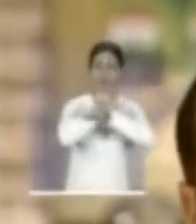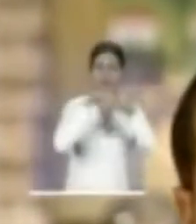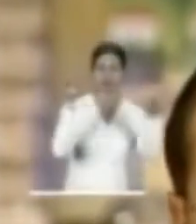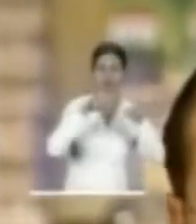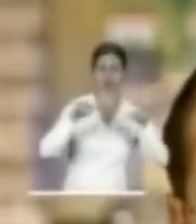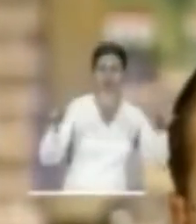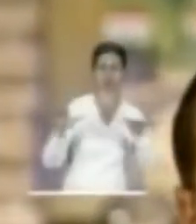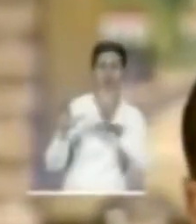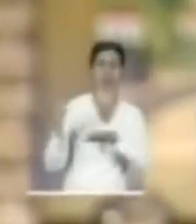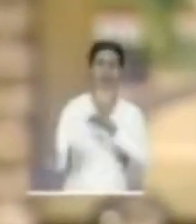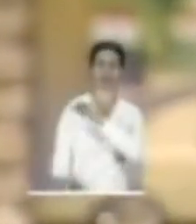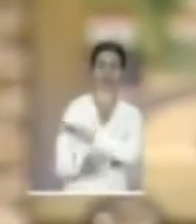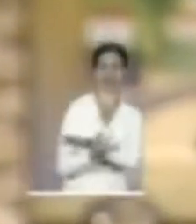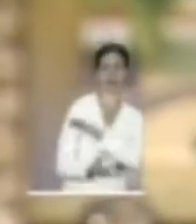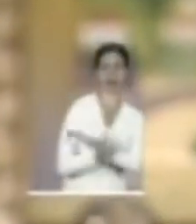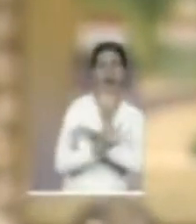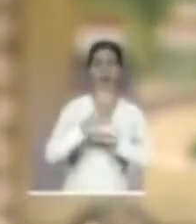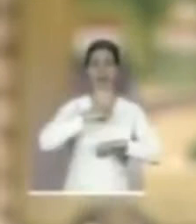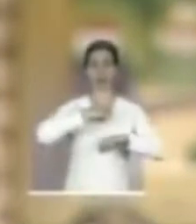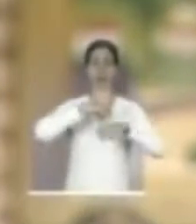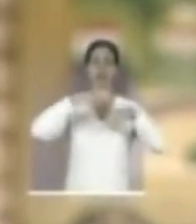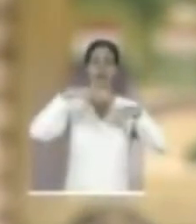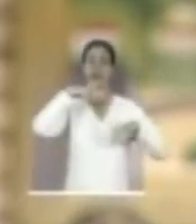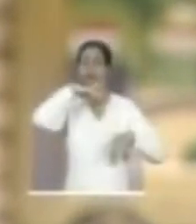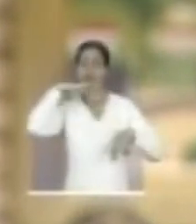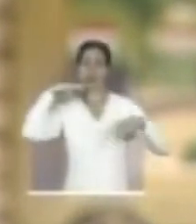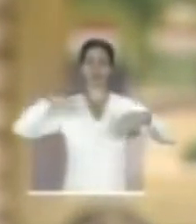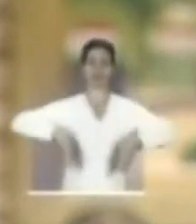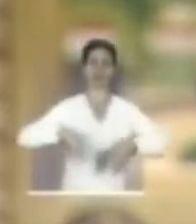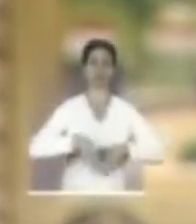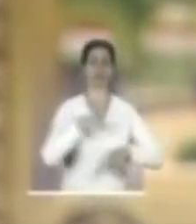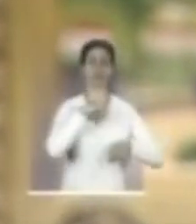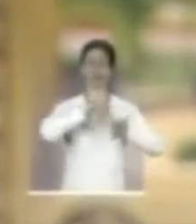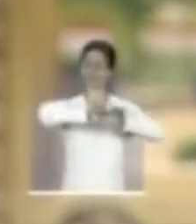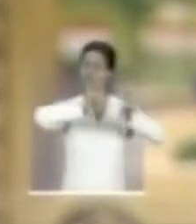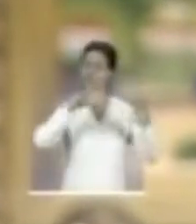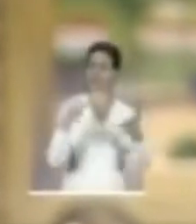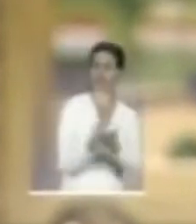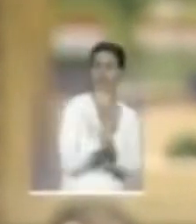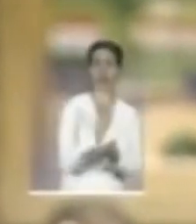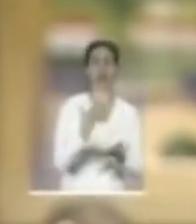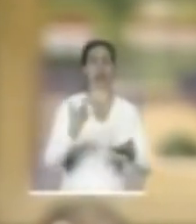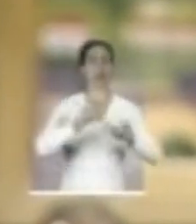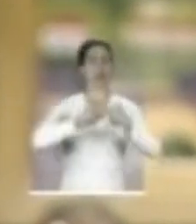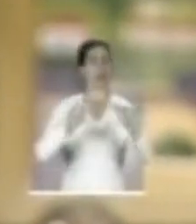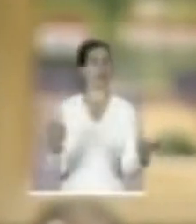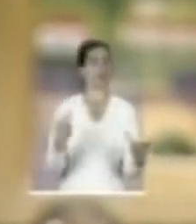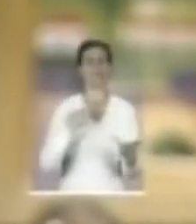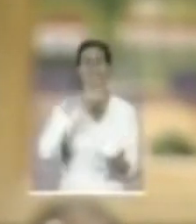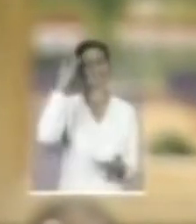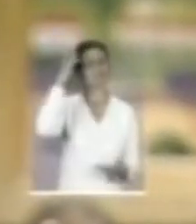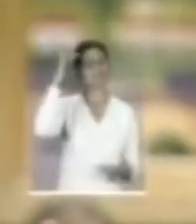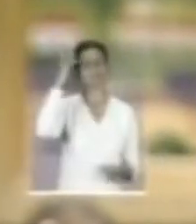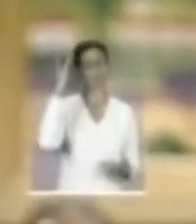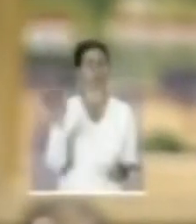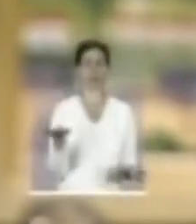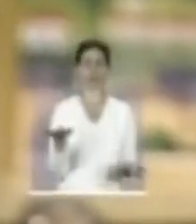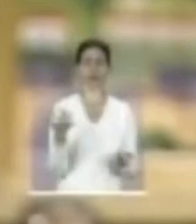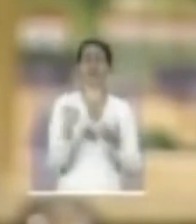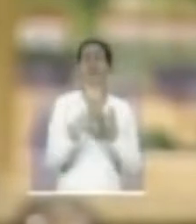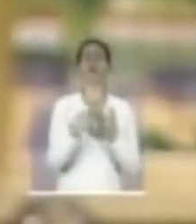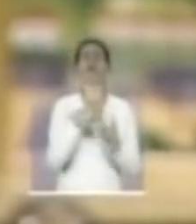tanta denúncia de corrupção, com mensalão, com discurso, com erros e mais erros e com coisa que não dá para